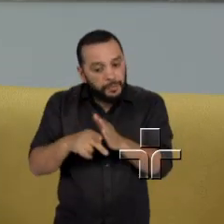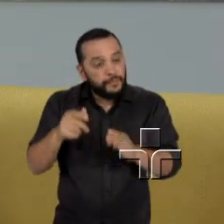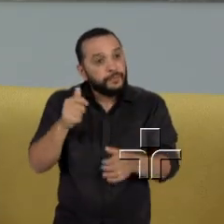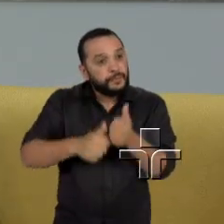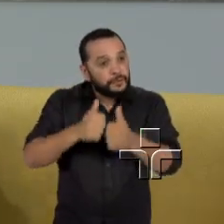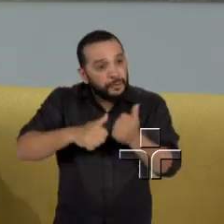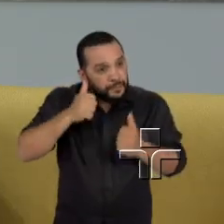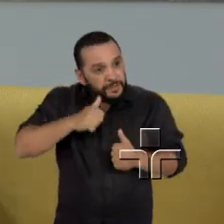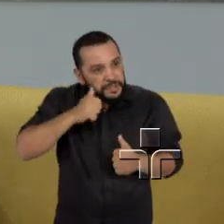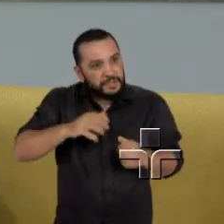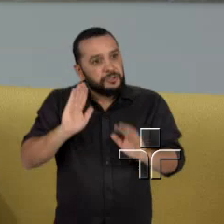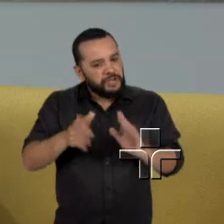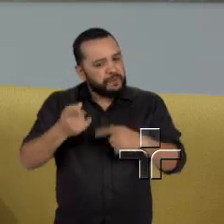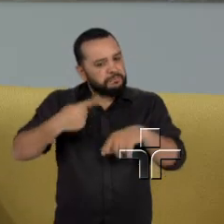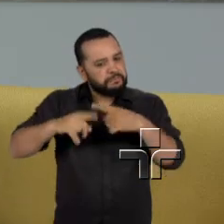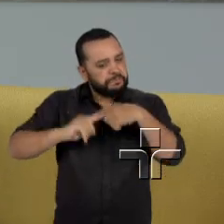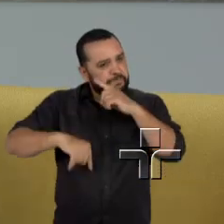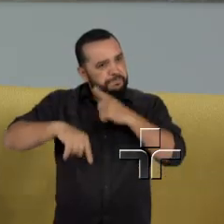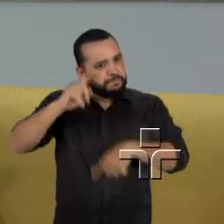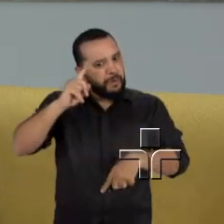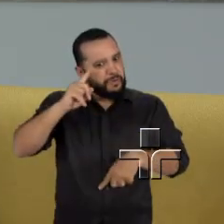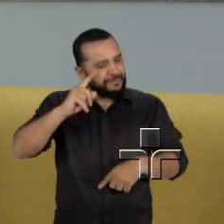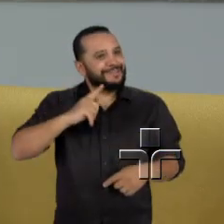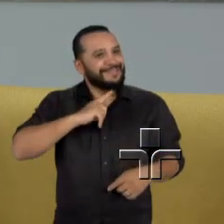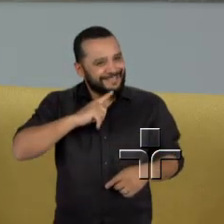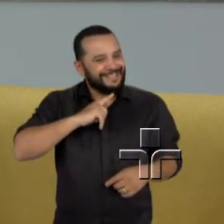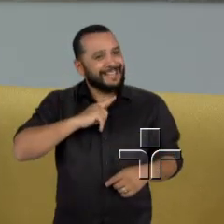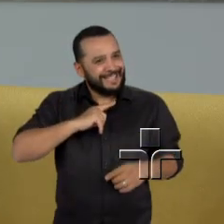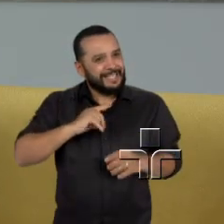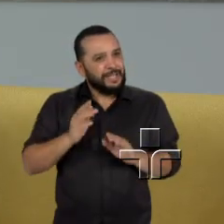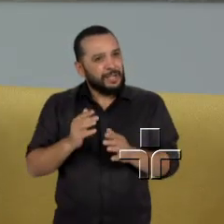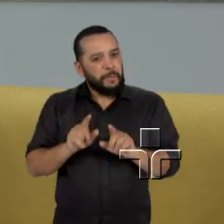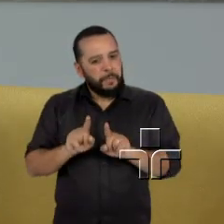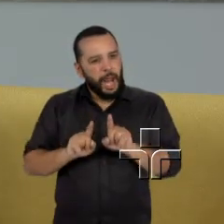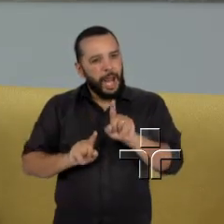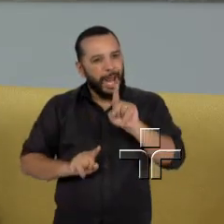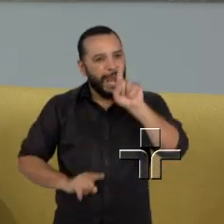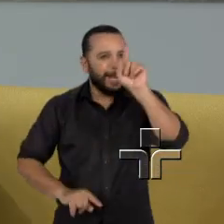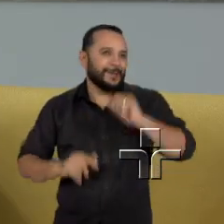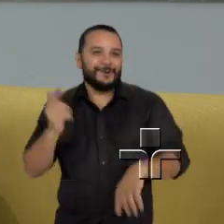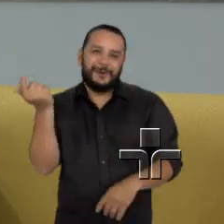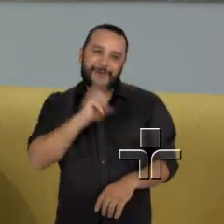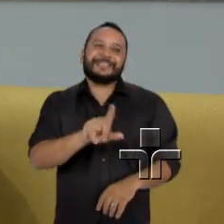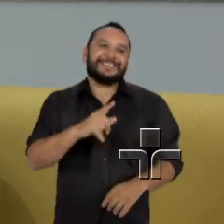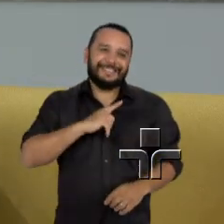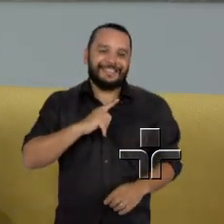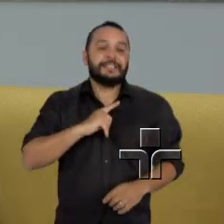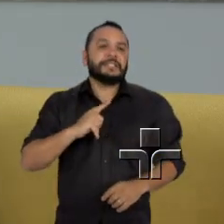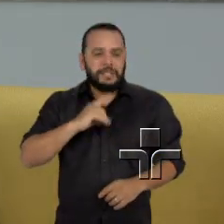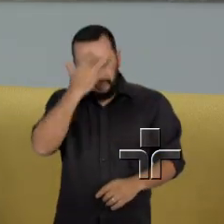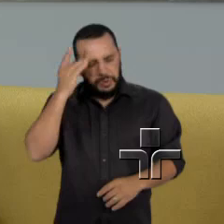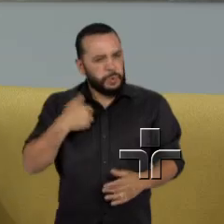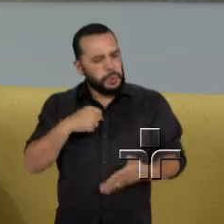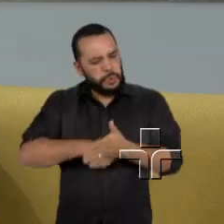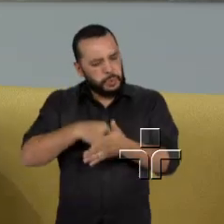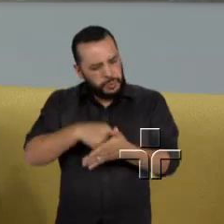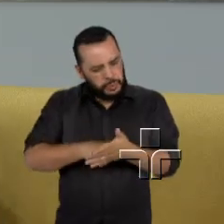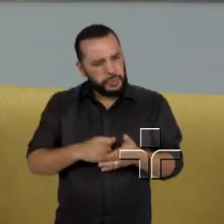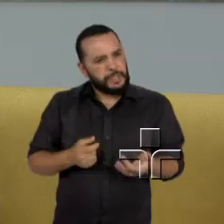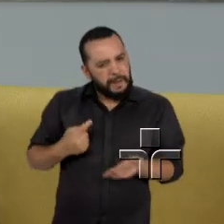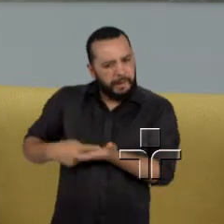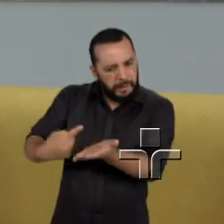com a Copa do Mundo e tá indo só ladeira acima, né? A gente está vendo muito mais gente mais engajada